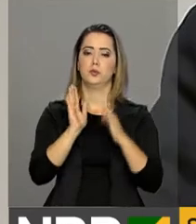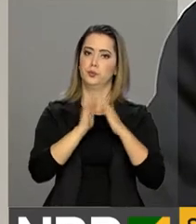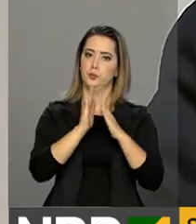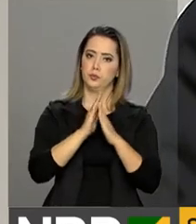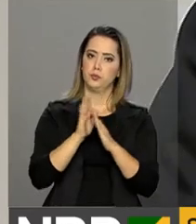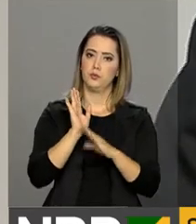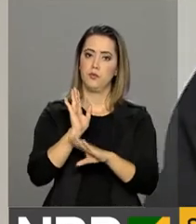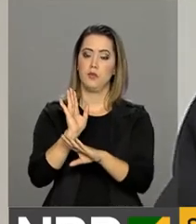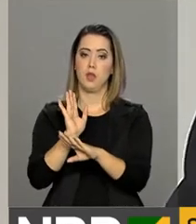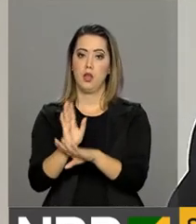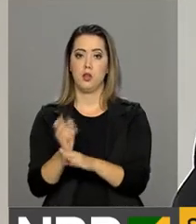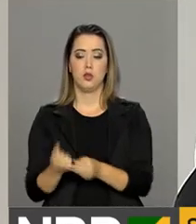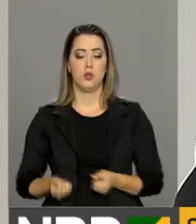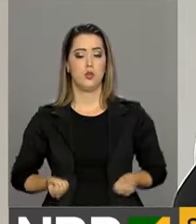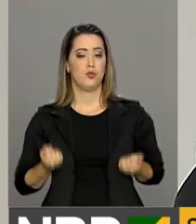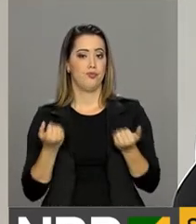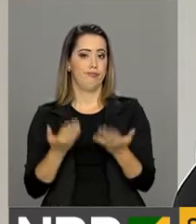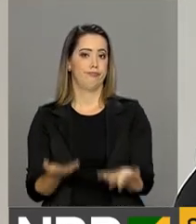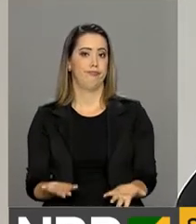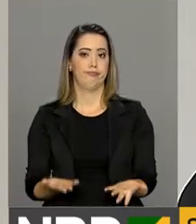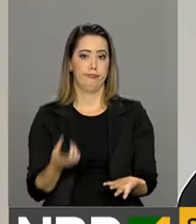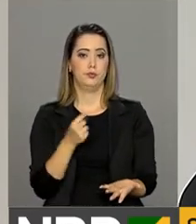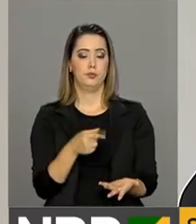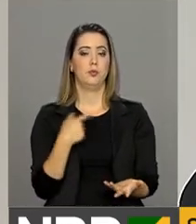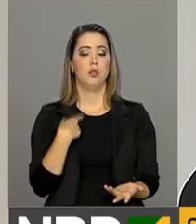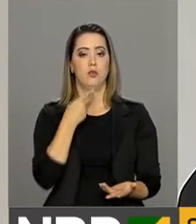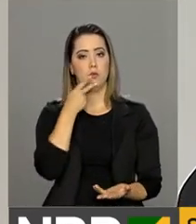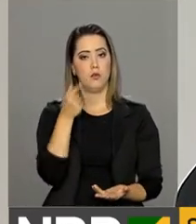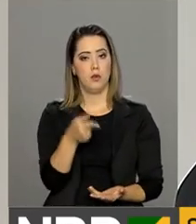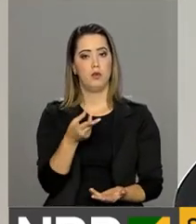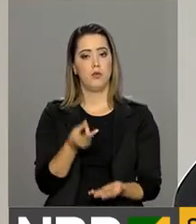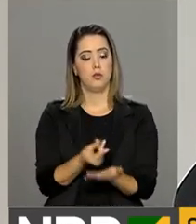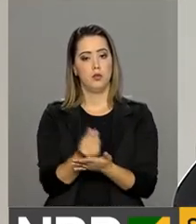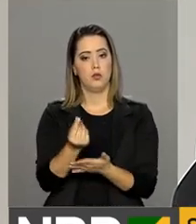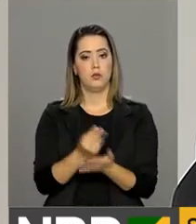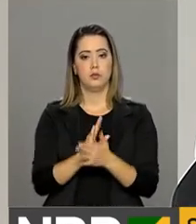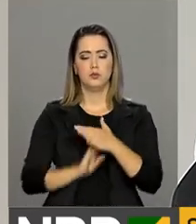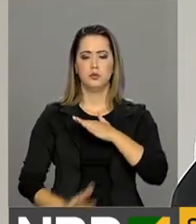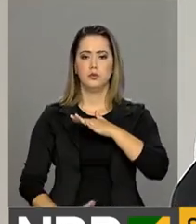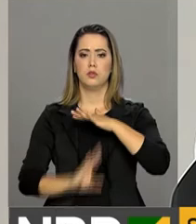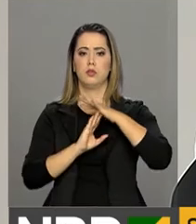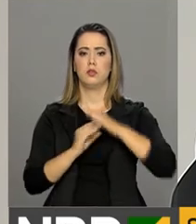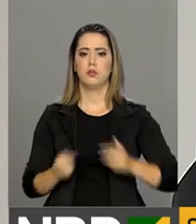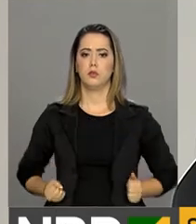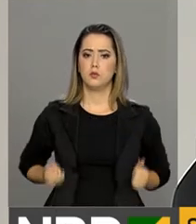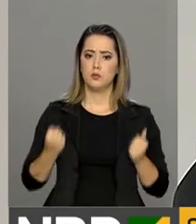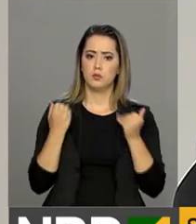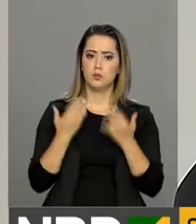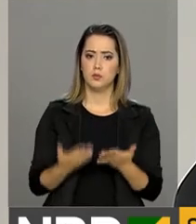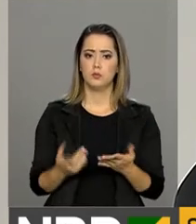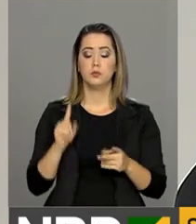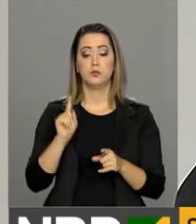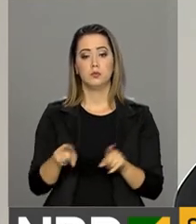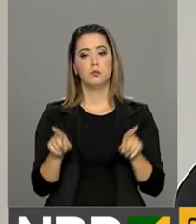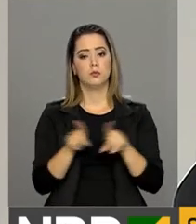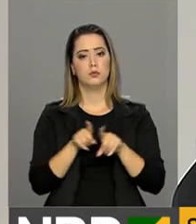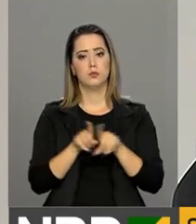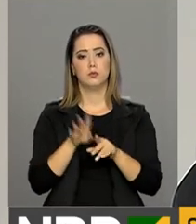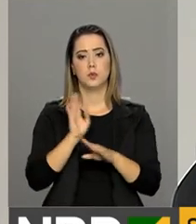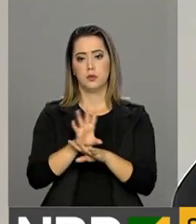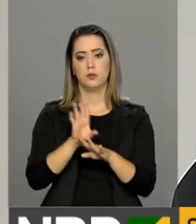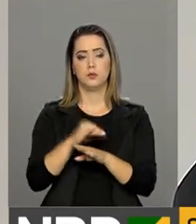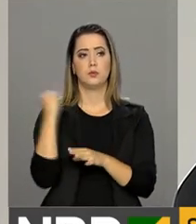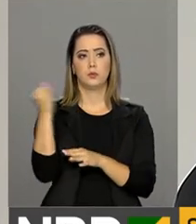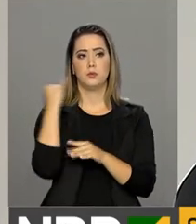e reitero que essa aplicação do teto salarial também vai ajudar muitíssimo